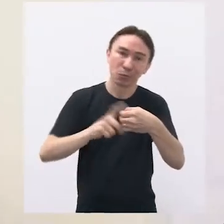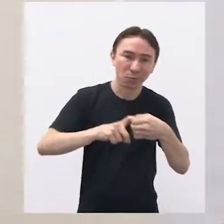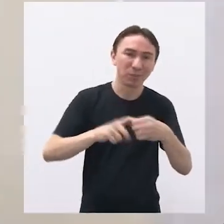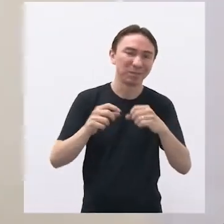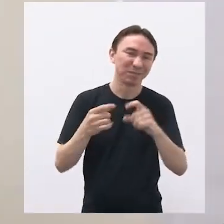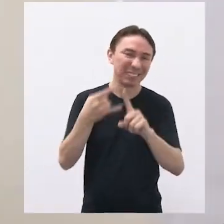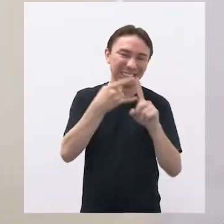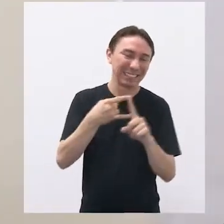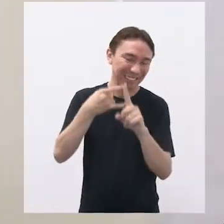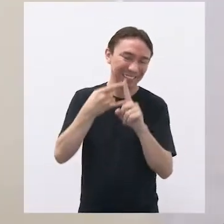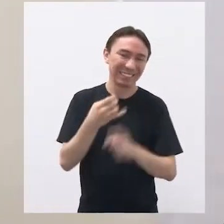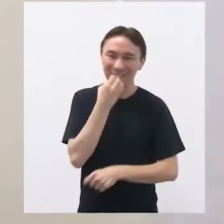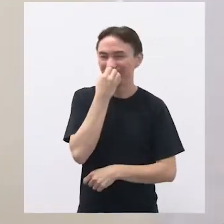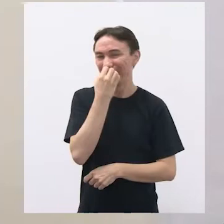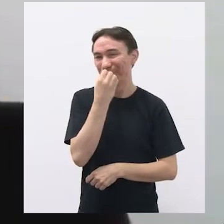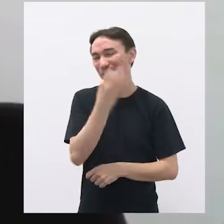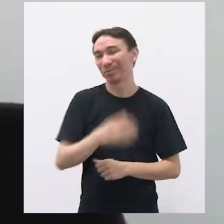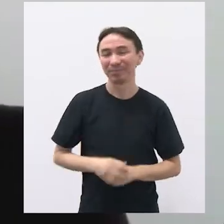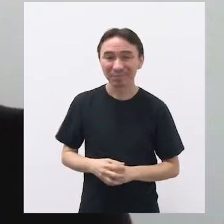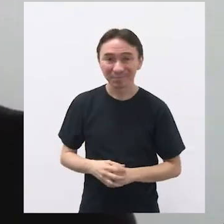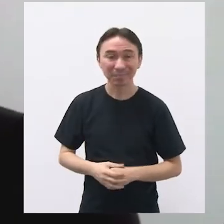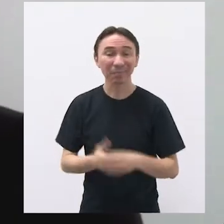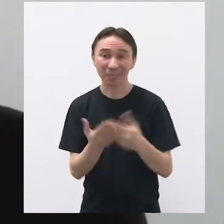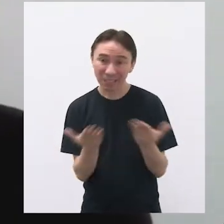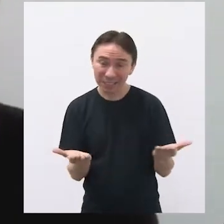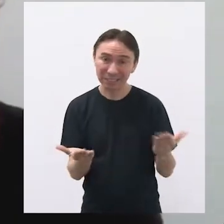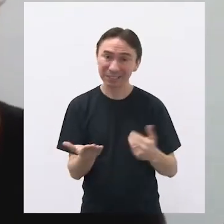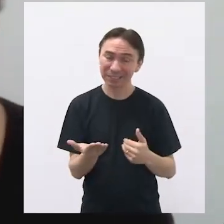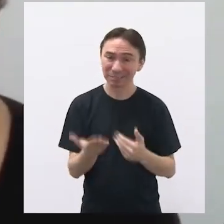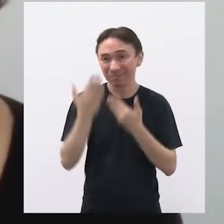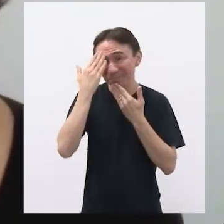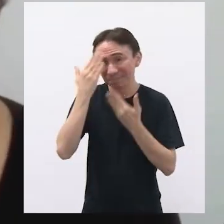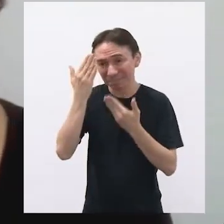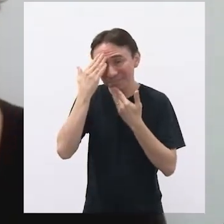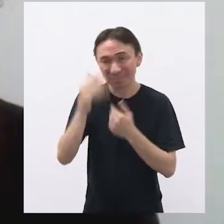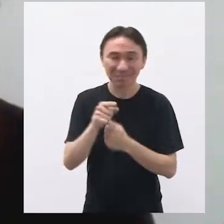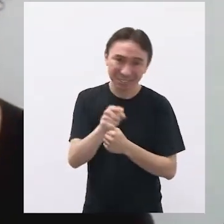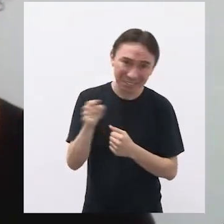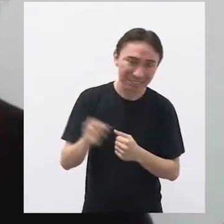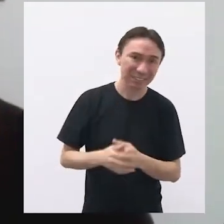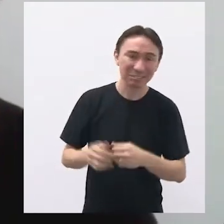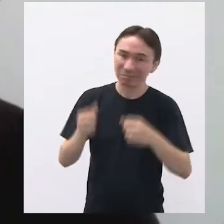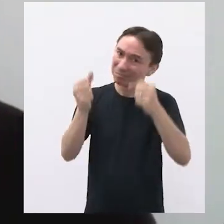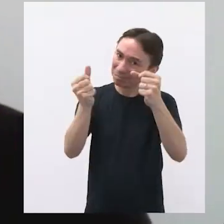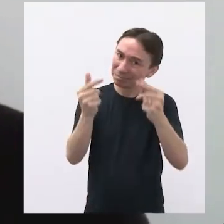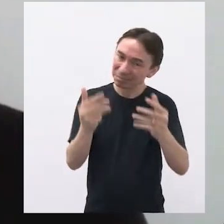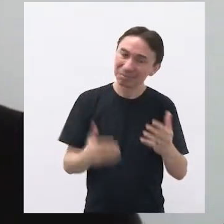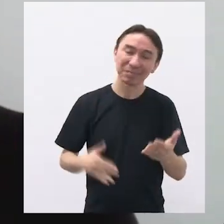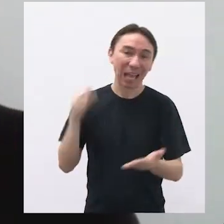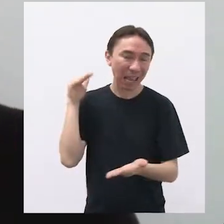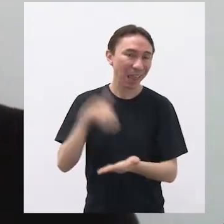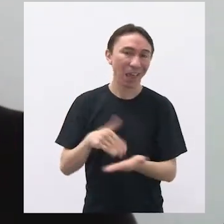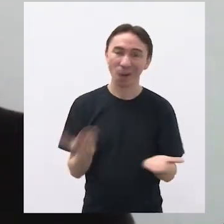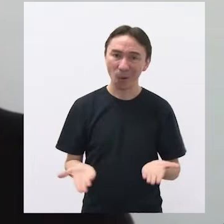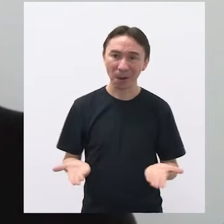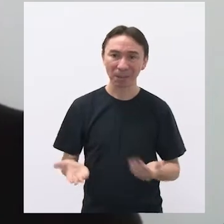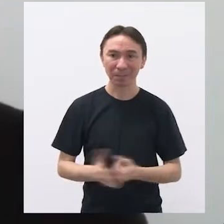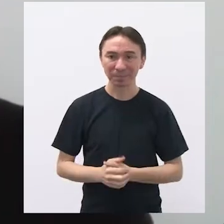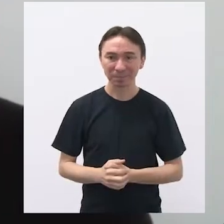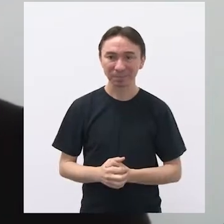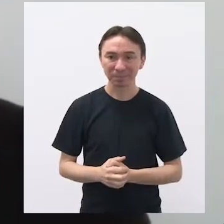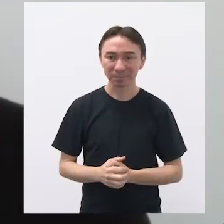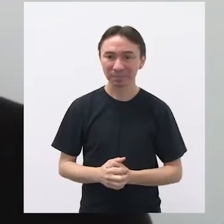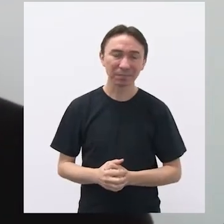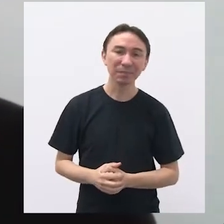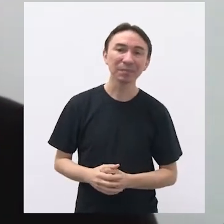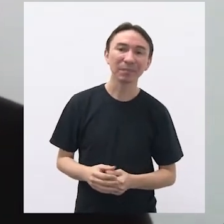vivo. Mas eu agradeço por você ter levado até agora, Mário, obrigada. Eu acabei